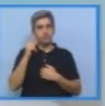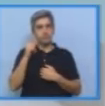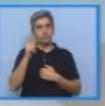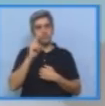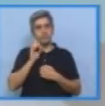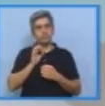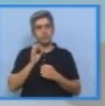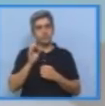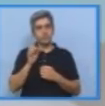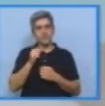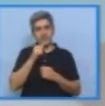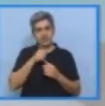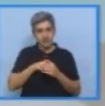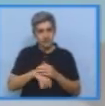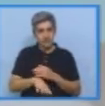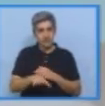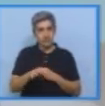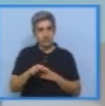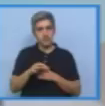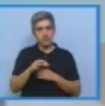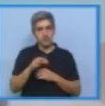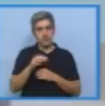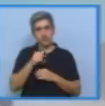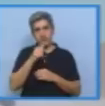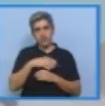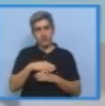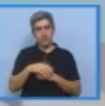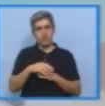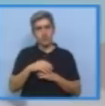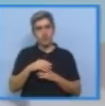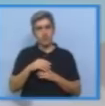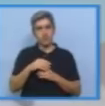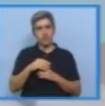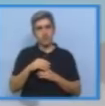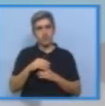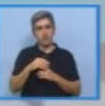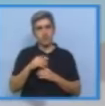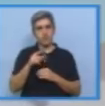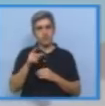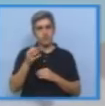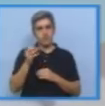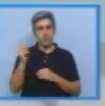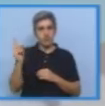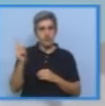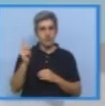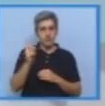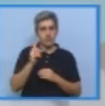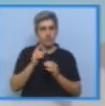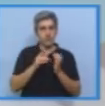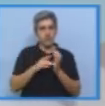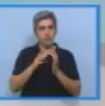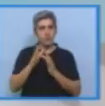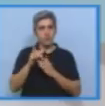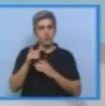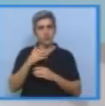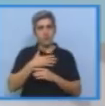aquela senhora de fluxo de sangue, a hemorroíça, como costumamos caracterizar, se aproxima, Jesus